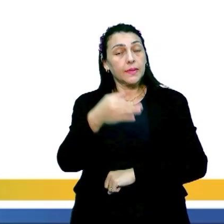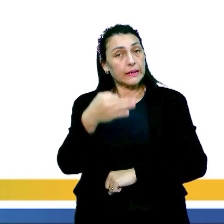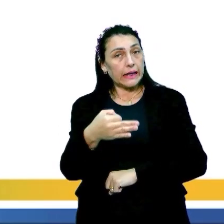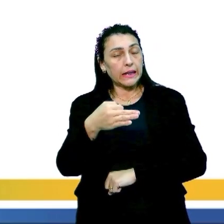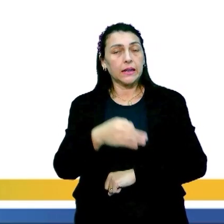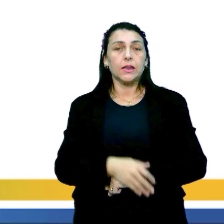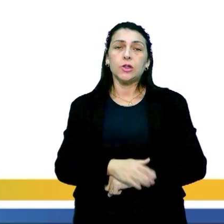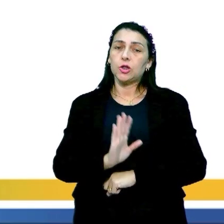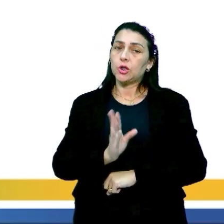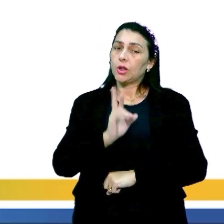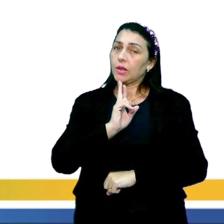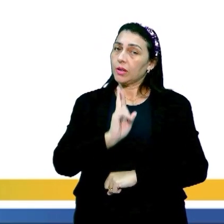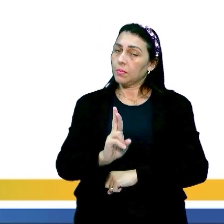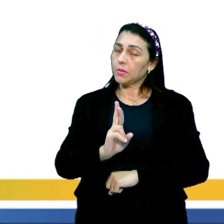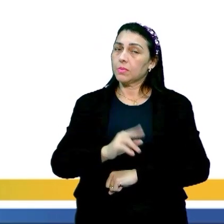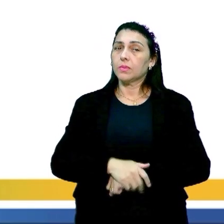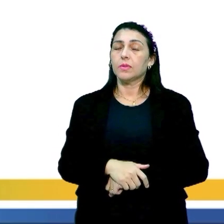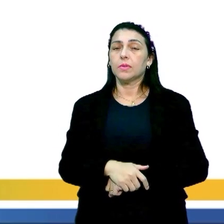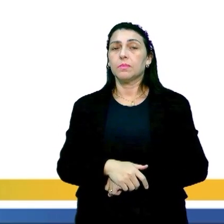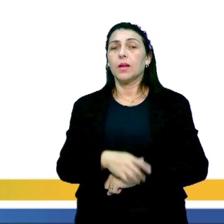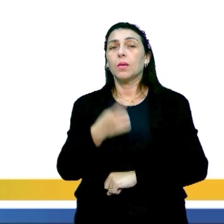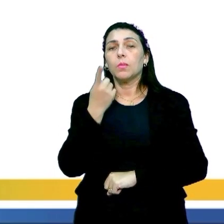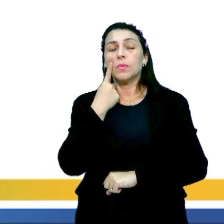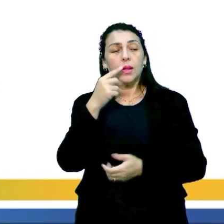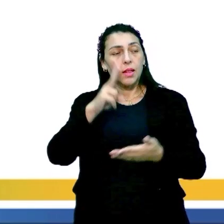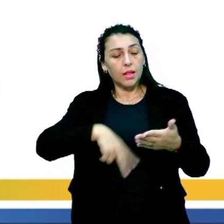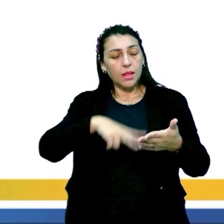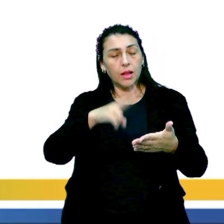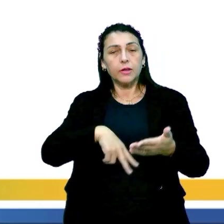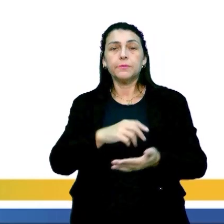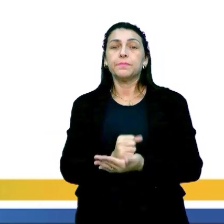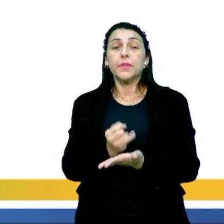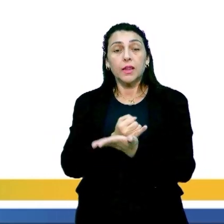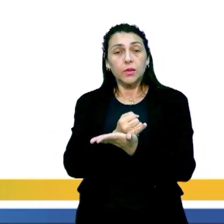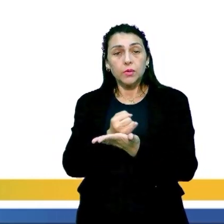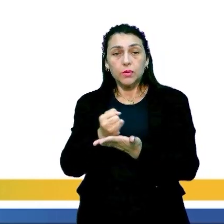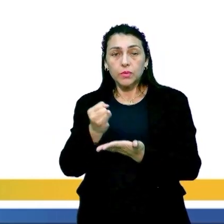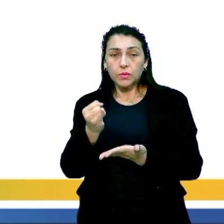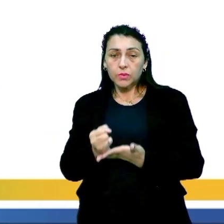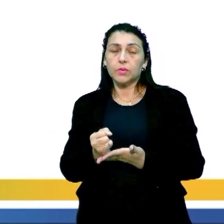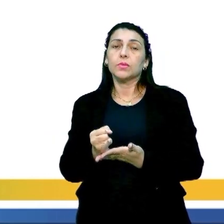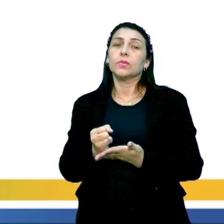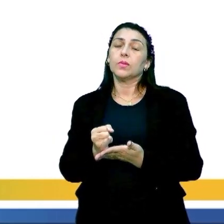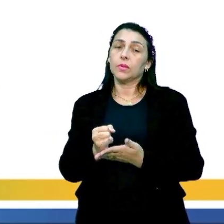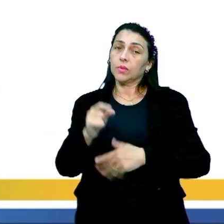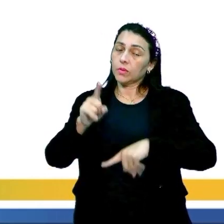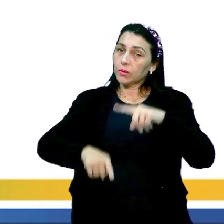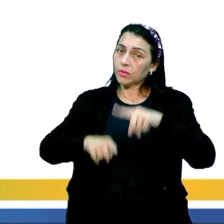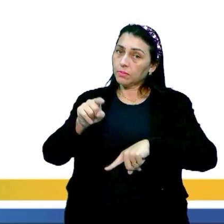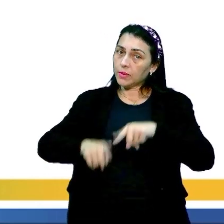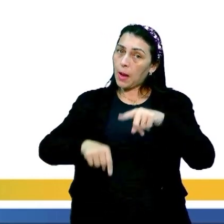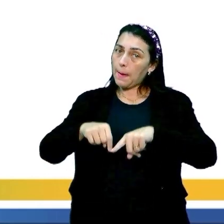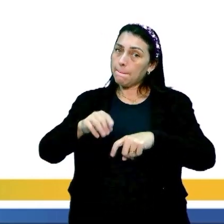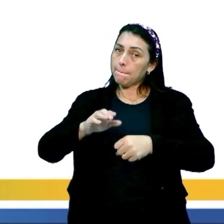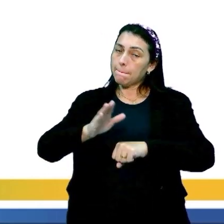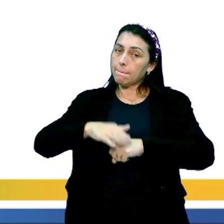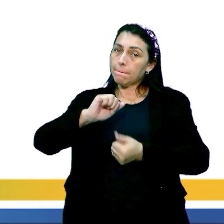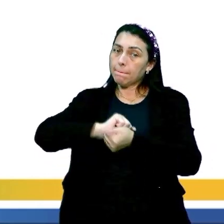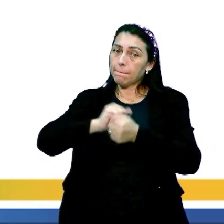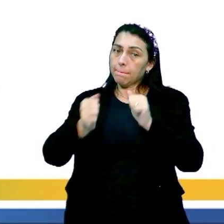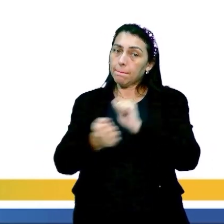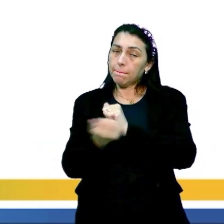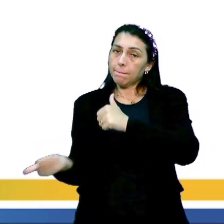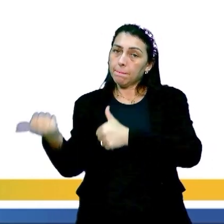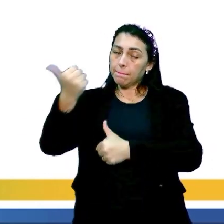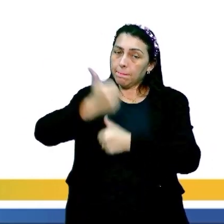correta. Eu já dei a resposta aí para vocês, mas vamos ver as outras. A introdução de espécies exóticas mais adaptadas em